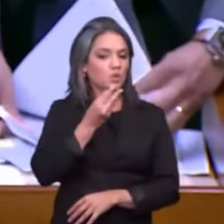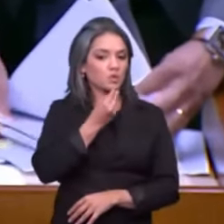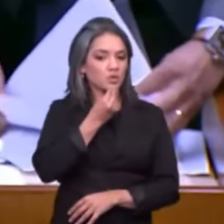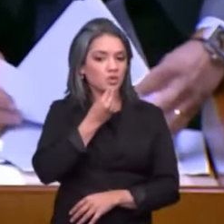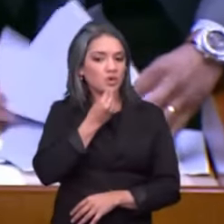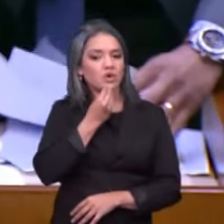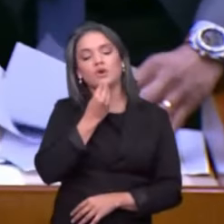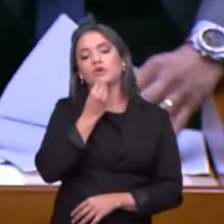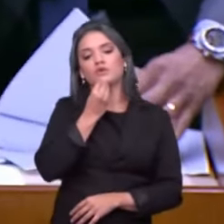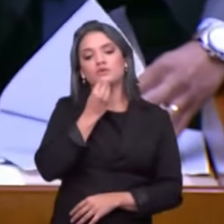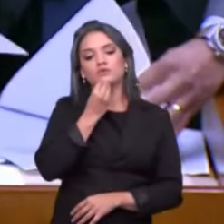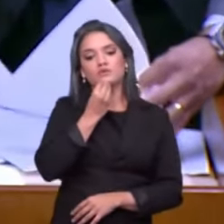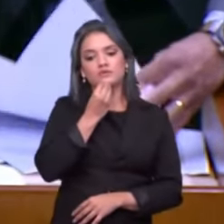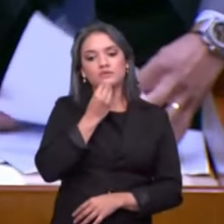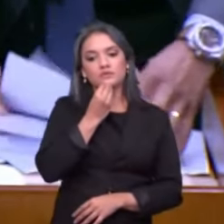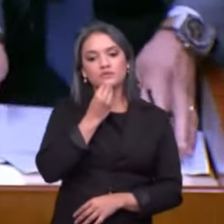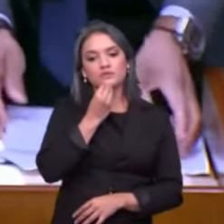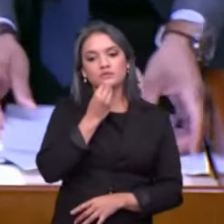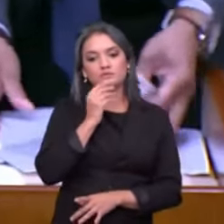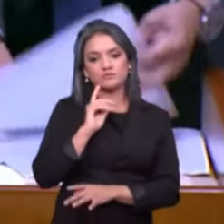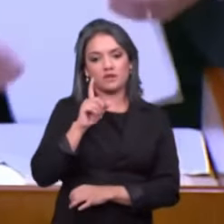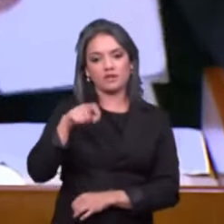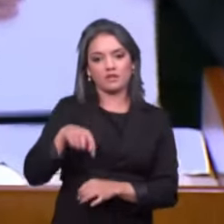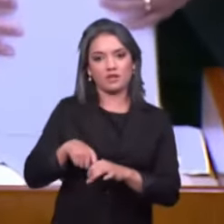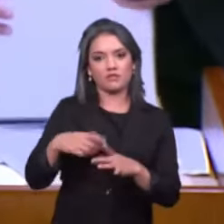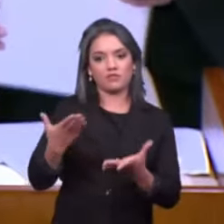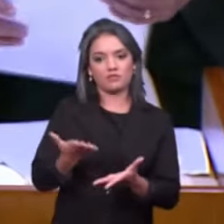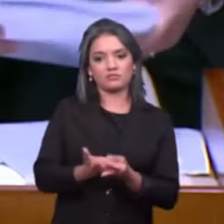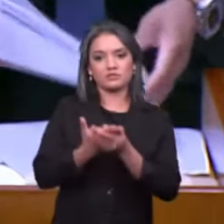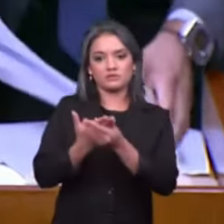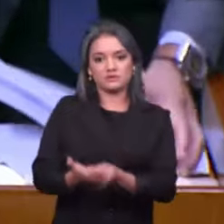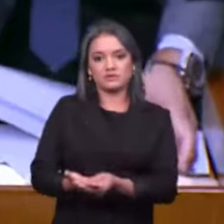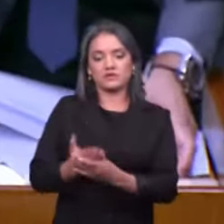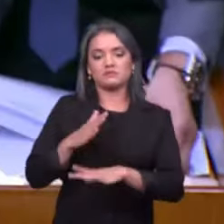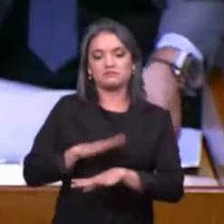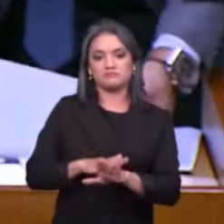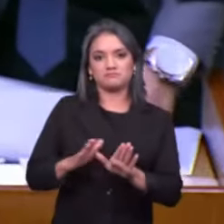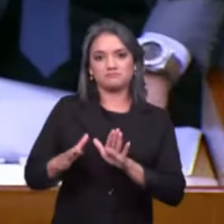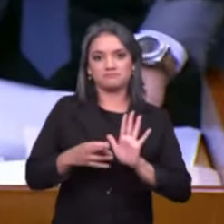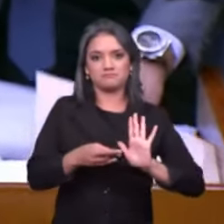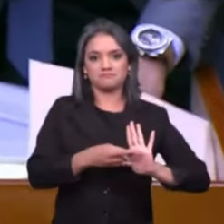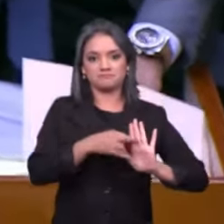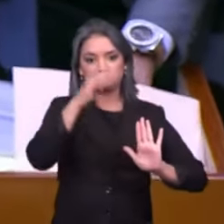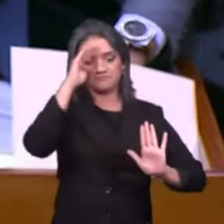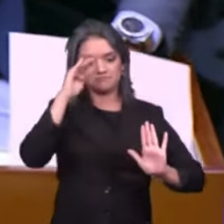autos dentro do prazo regimental. Nada